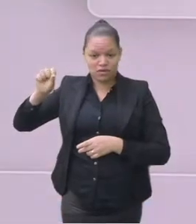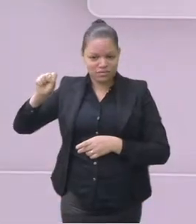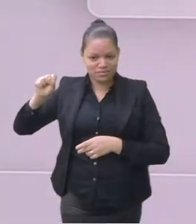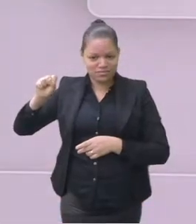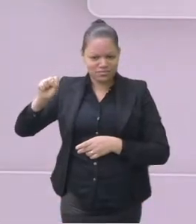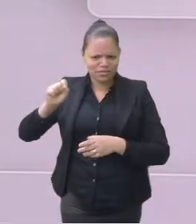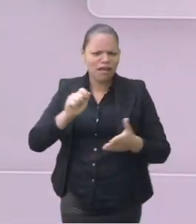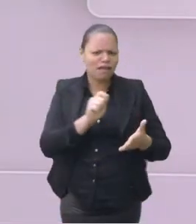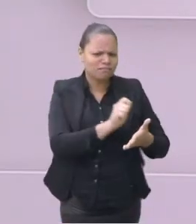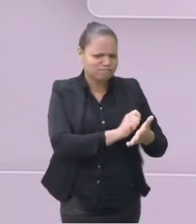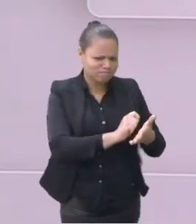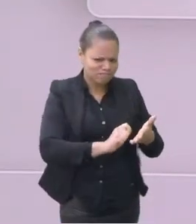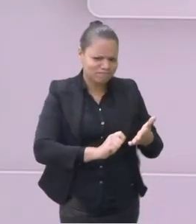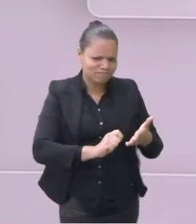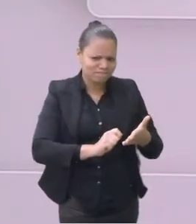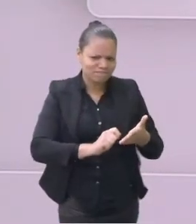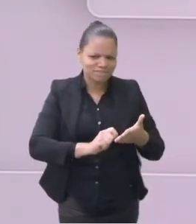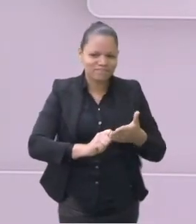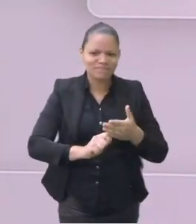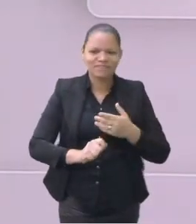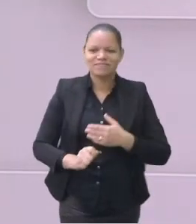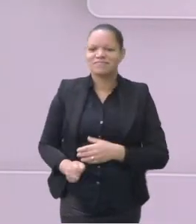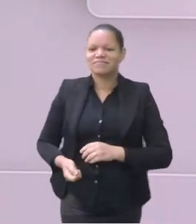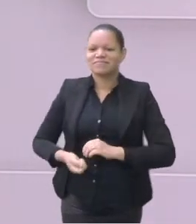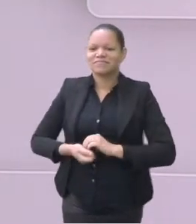sua tarefa? Então, vamos lá.